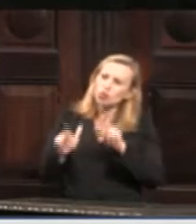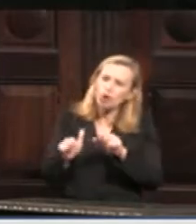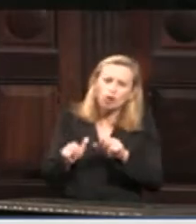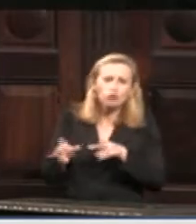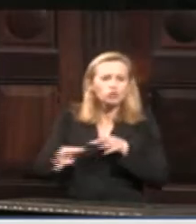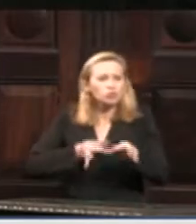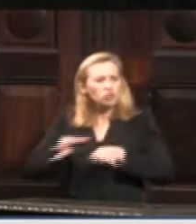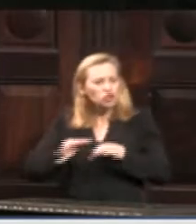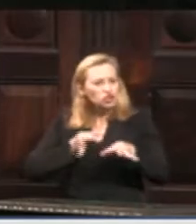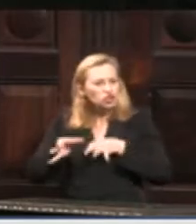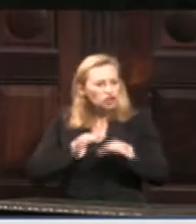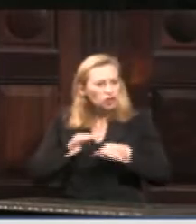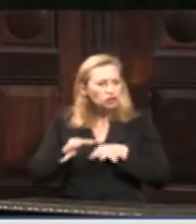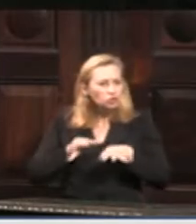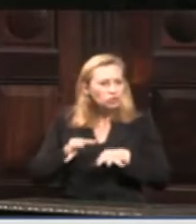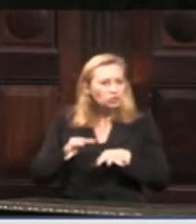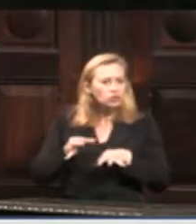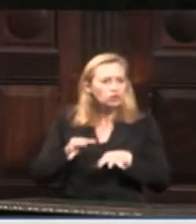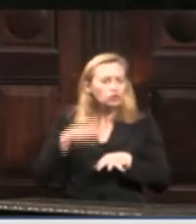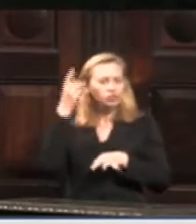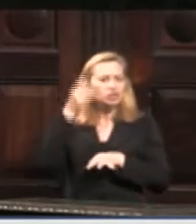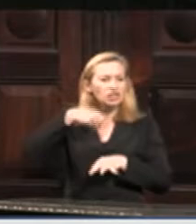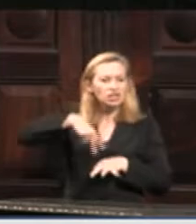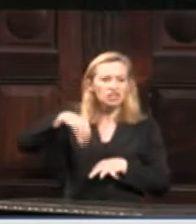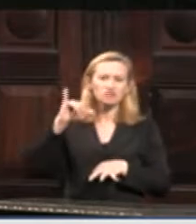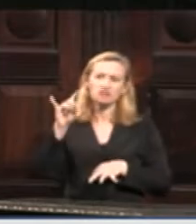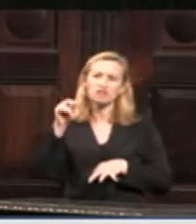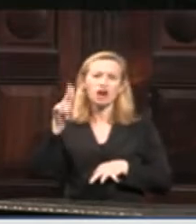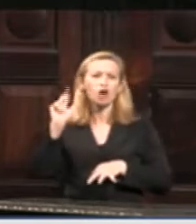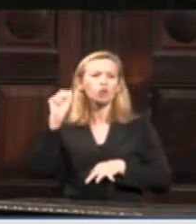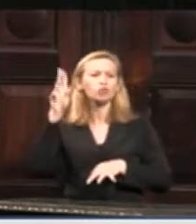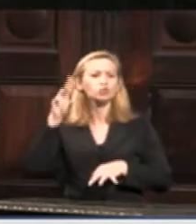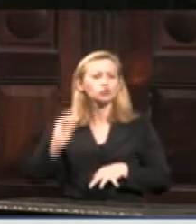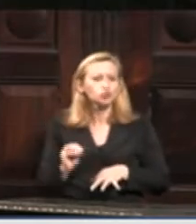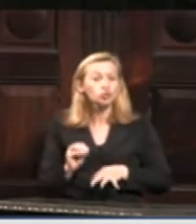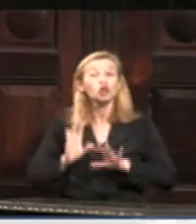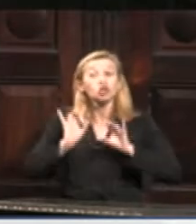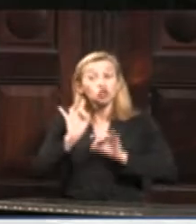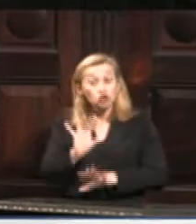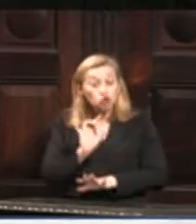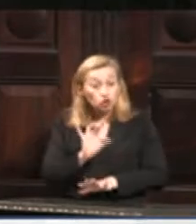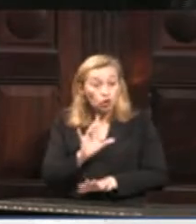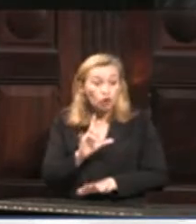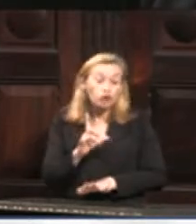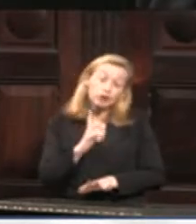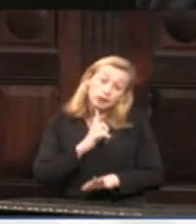lei do deputado Nivaldo Mulim. Só que tem que o deputado